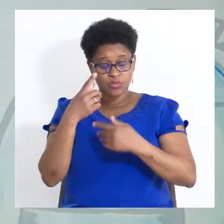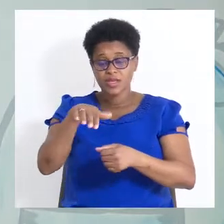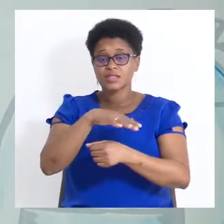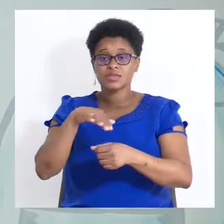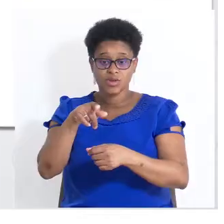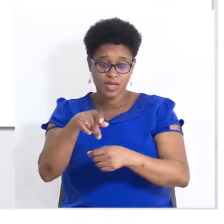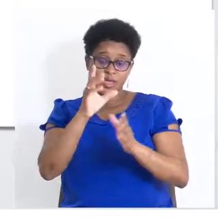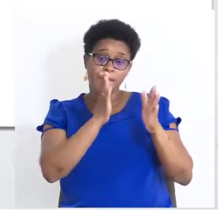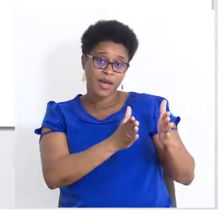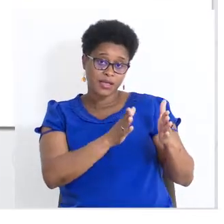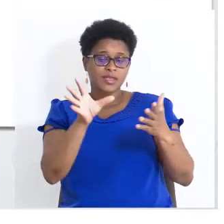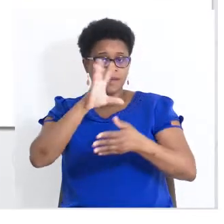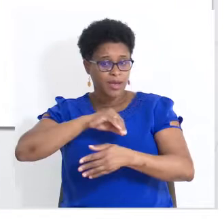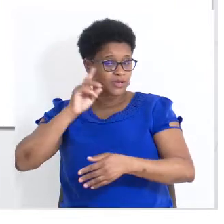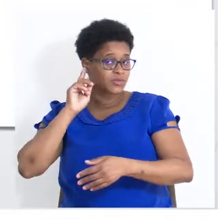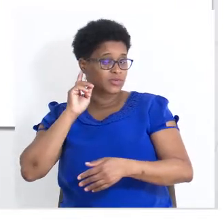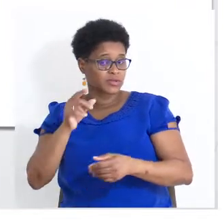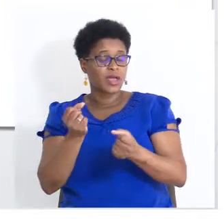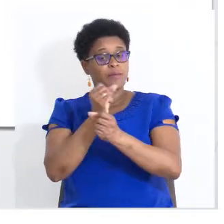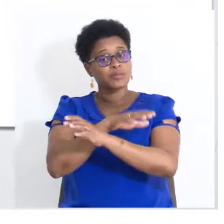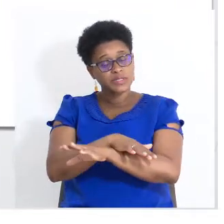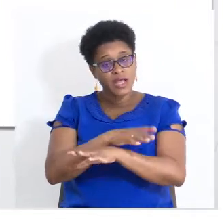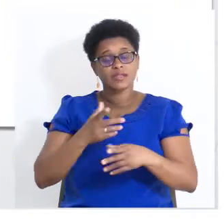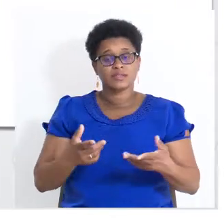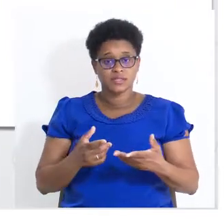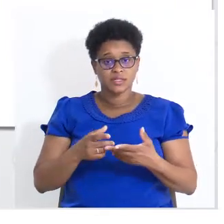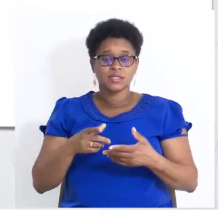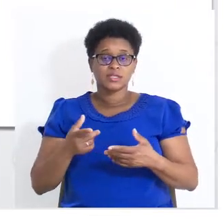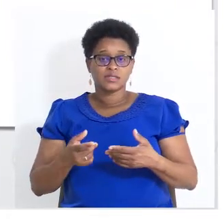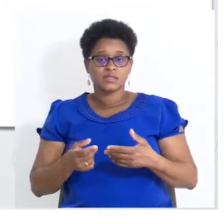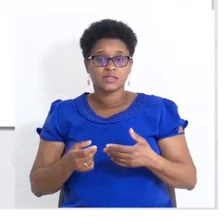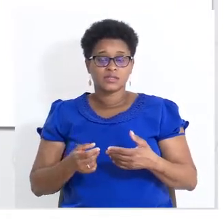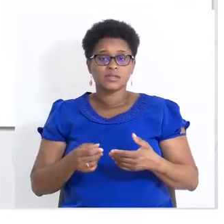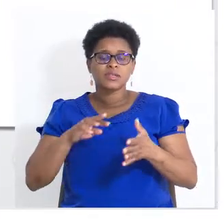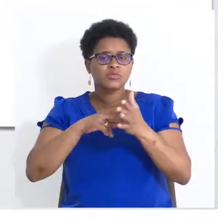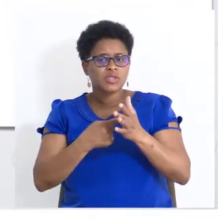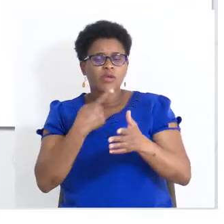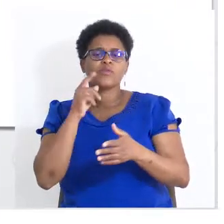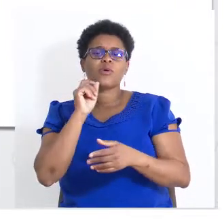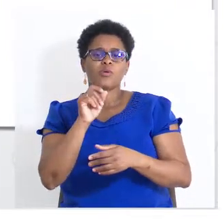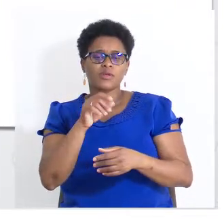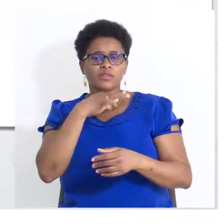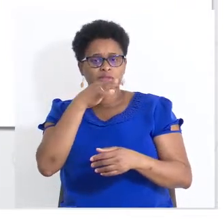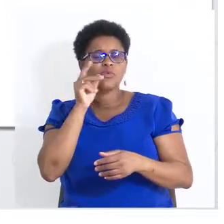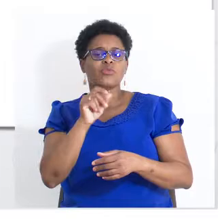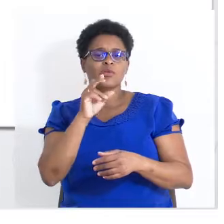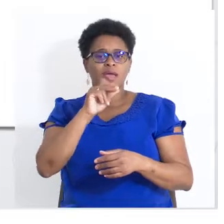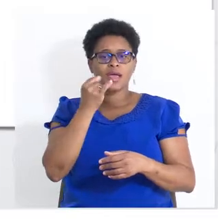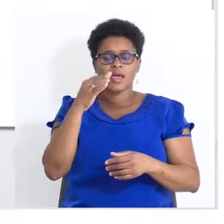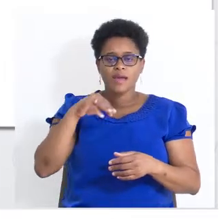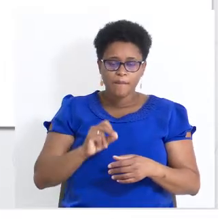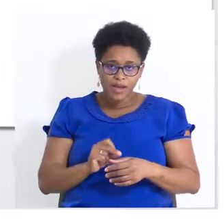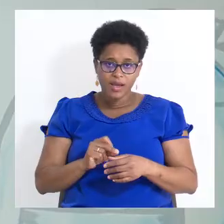ações. Esta é a parte mais fundamental da publicidade e que os técnicos chamam de